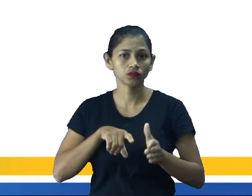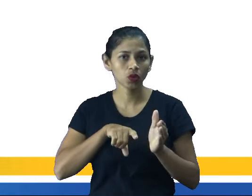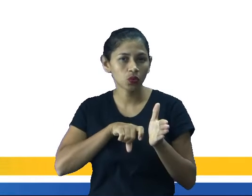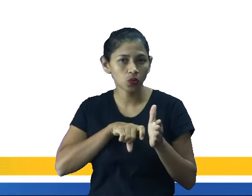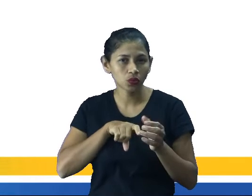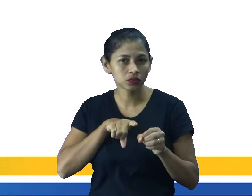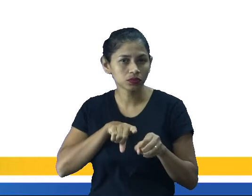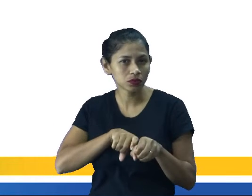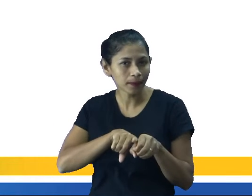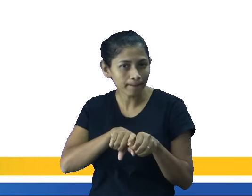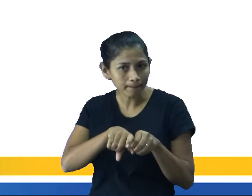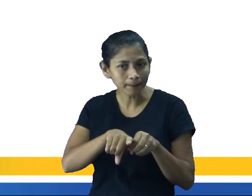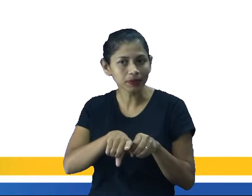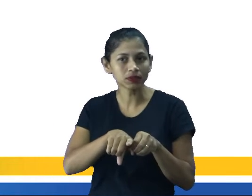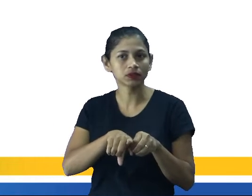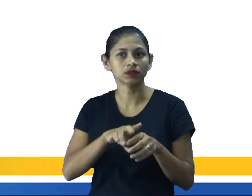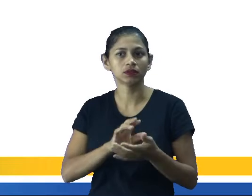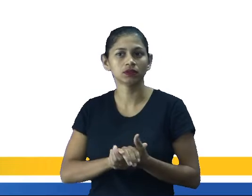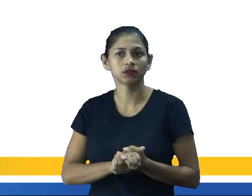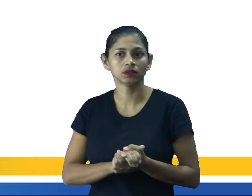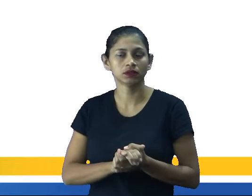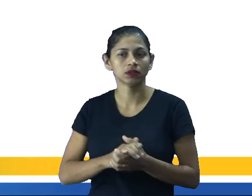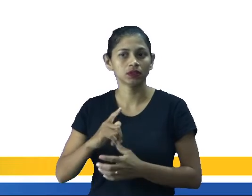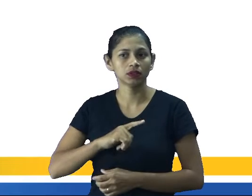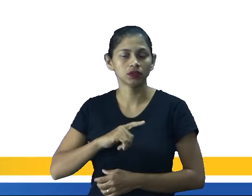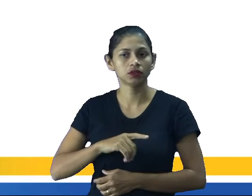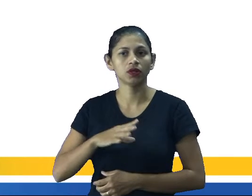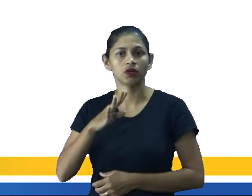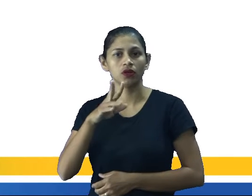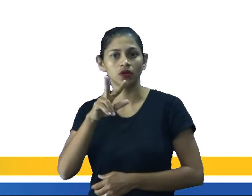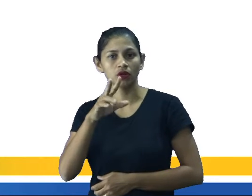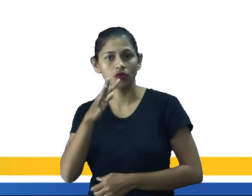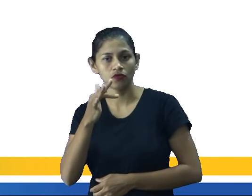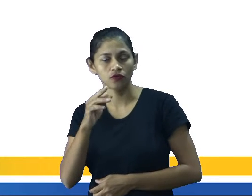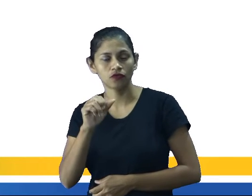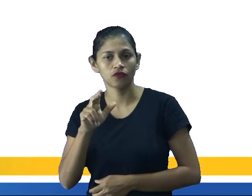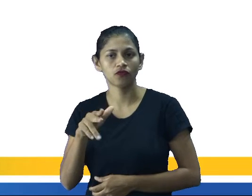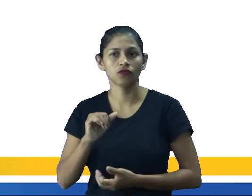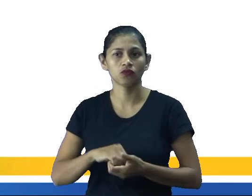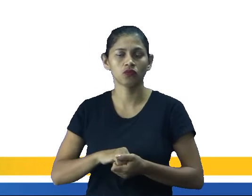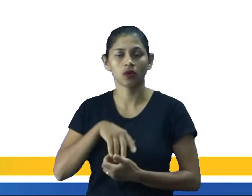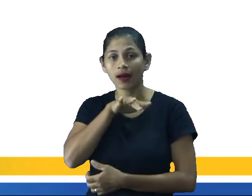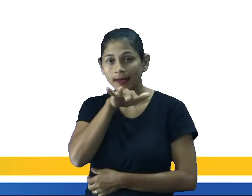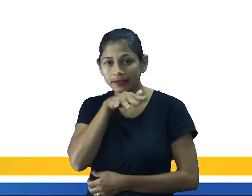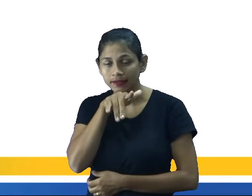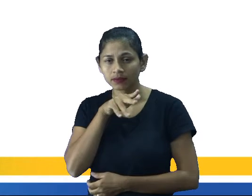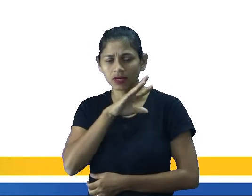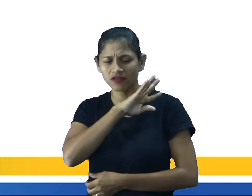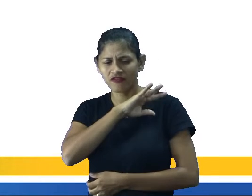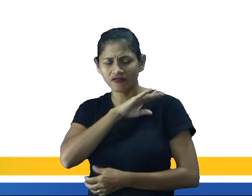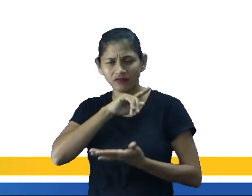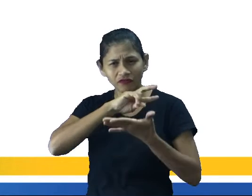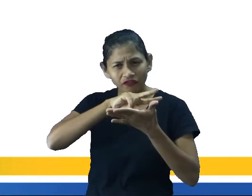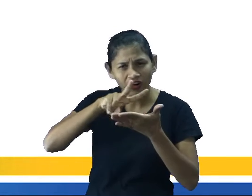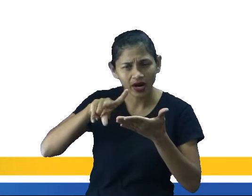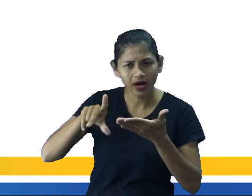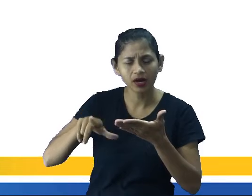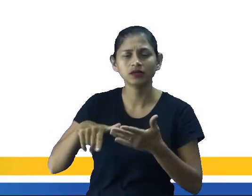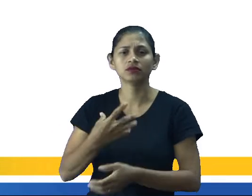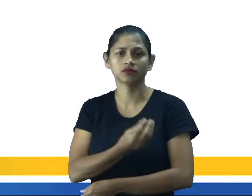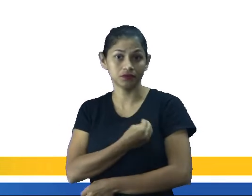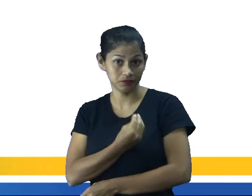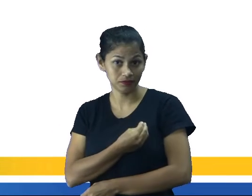Nos eucarióticos eu tenho o reino protista, eu tenho os fungos, as plantas e os animais. Em relação ao tamanho da célula, vai de 1 a